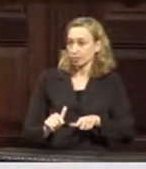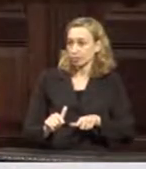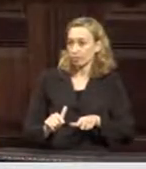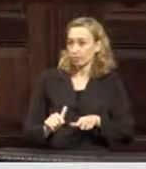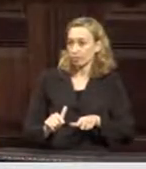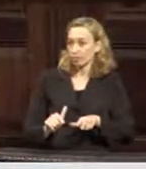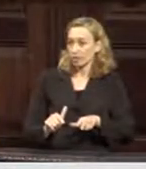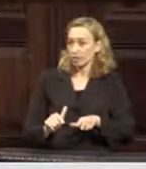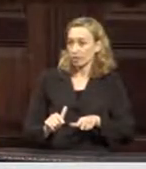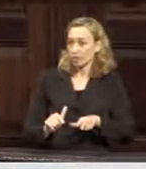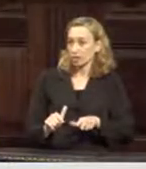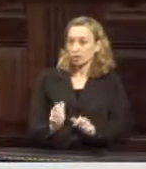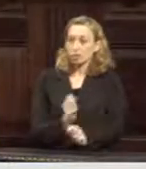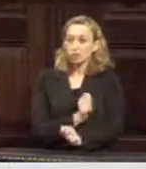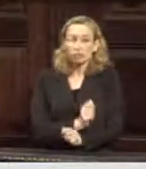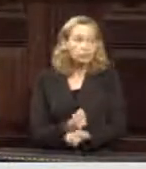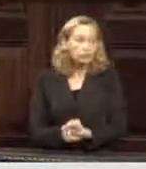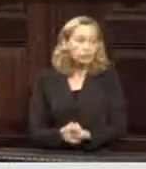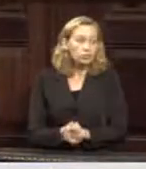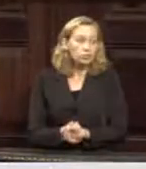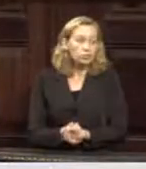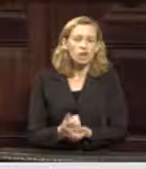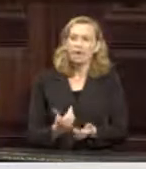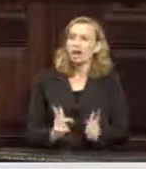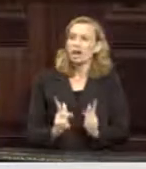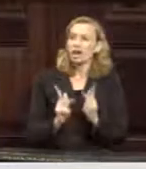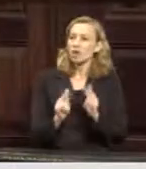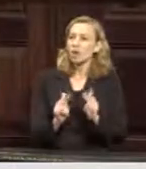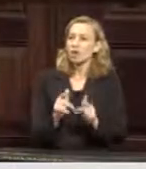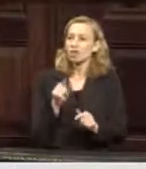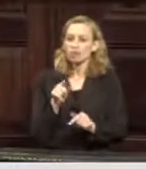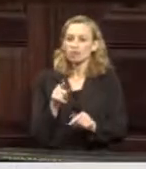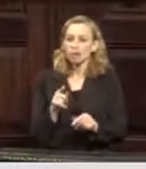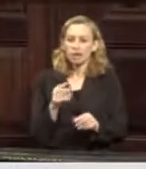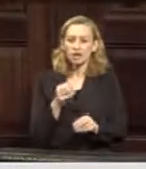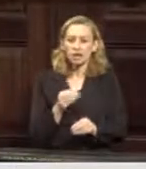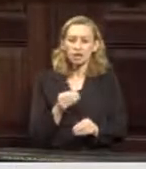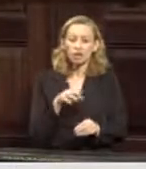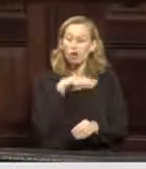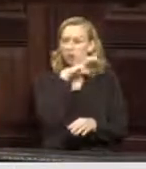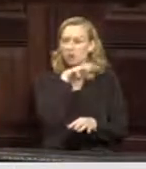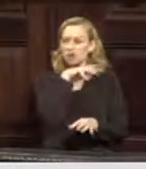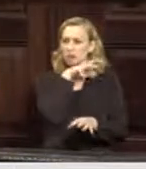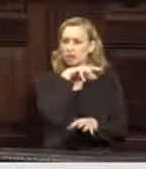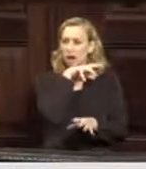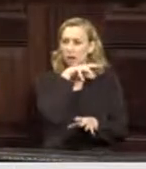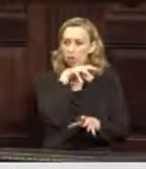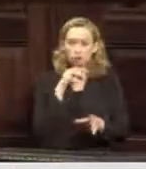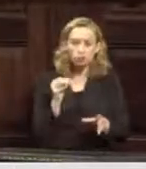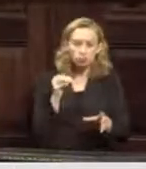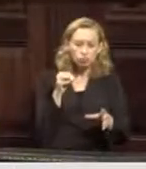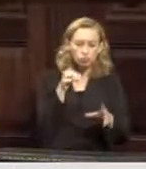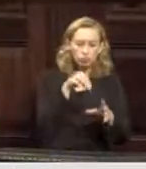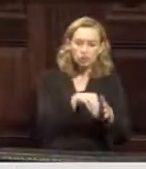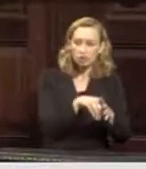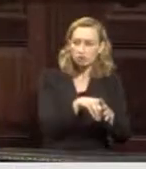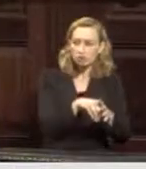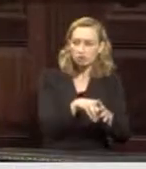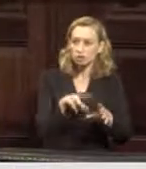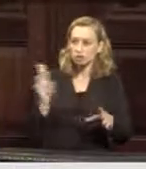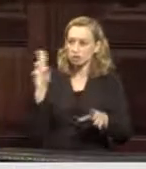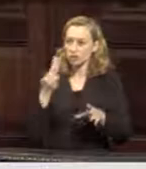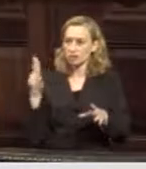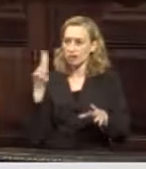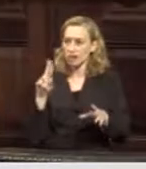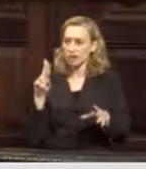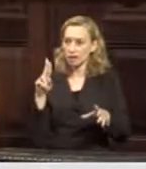parece ter melhorado. Esta é a situação dos duodécimos hoje nas universidades estaduais. Parece que a vida melhorou, mas não há a garantia